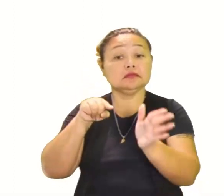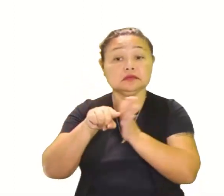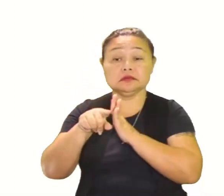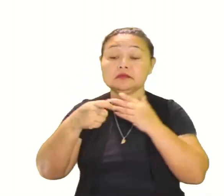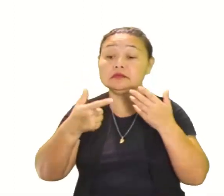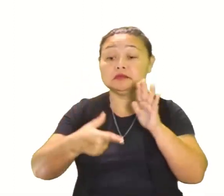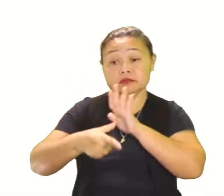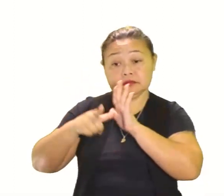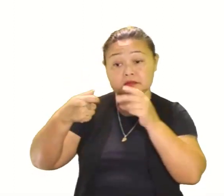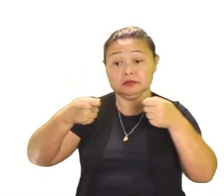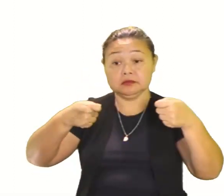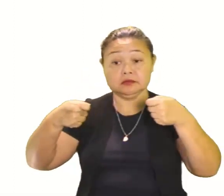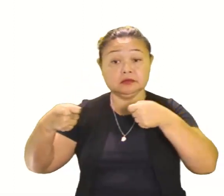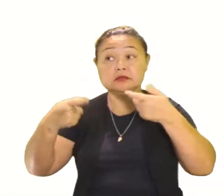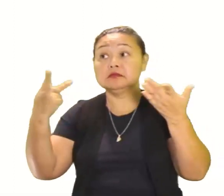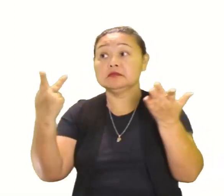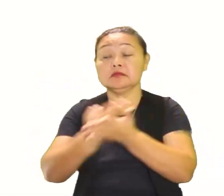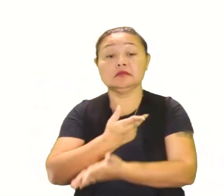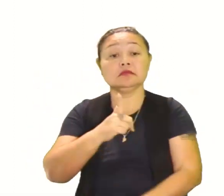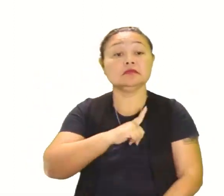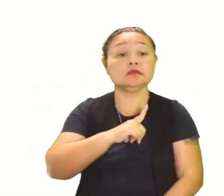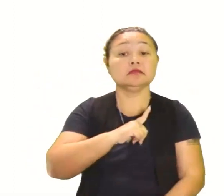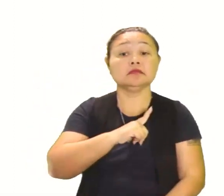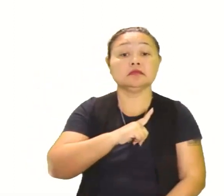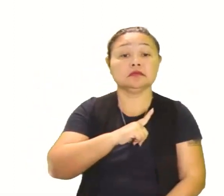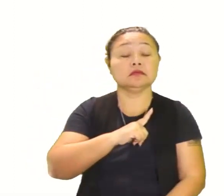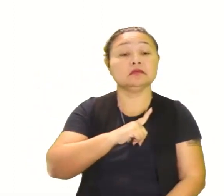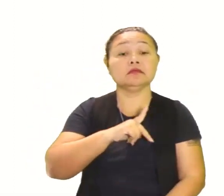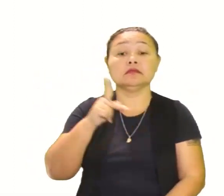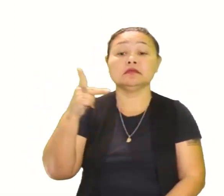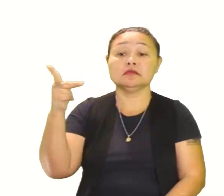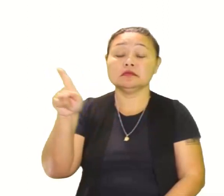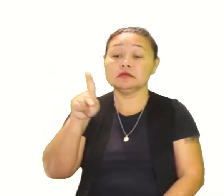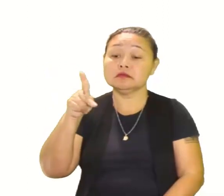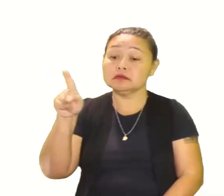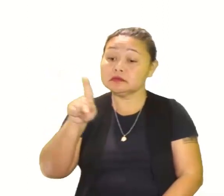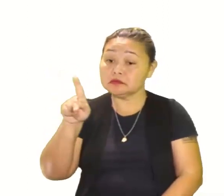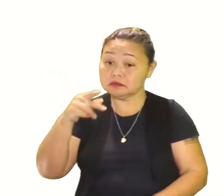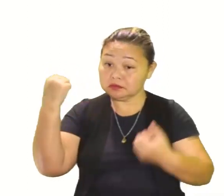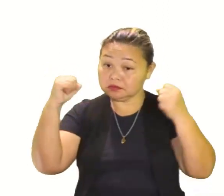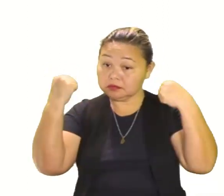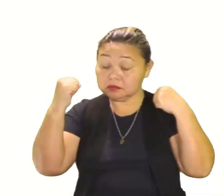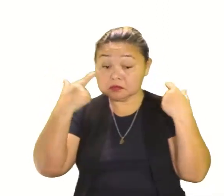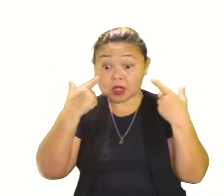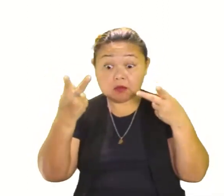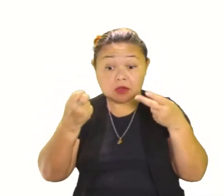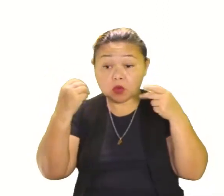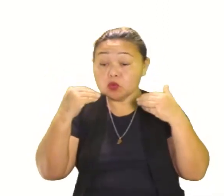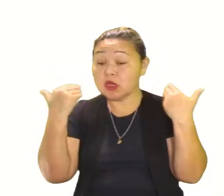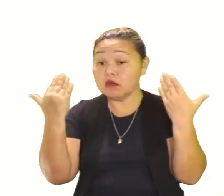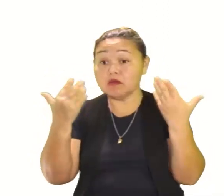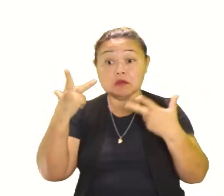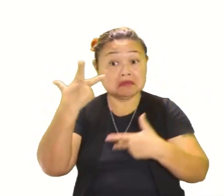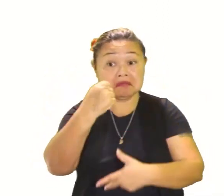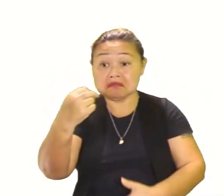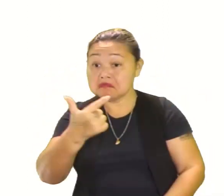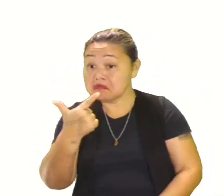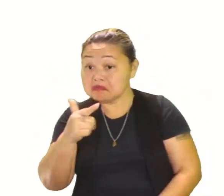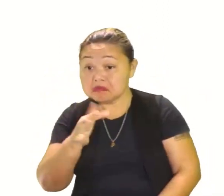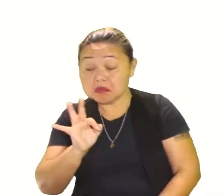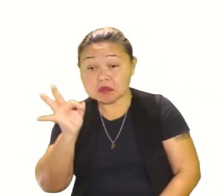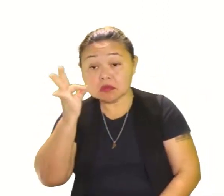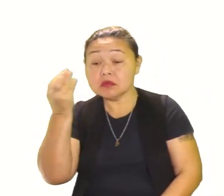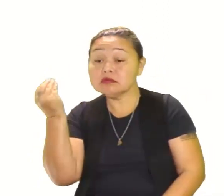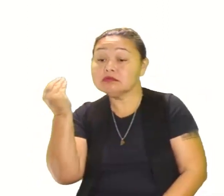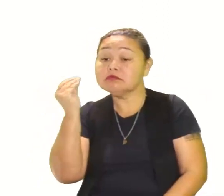falando sobre a brincadeira anterior, o que aconteceu? Bom, o professor de educação física percebeu que não teve vencedores, resolveu então